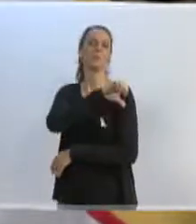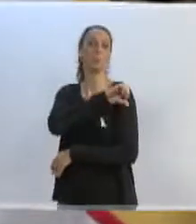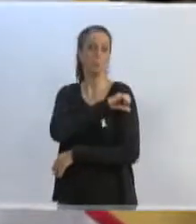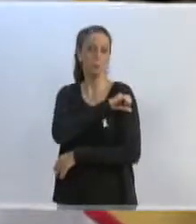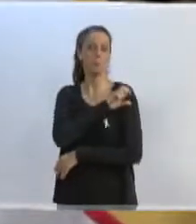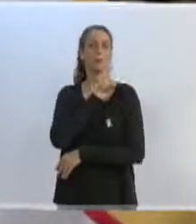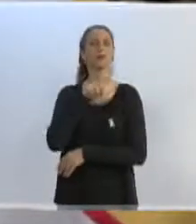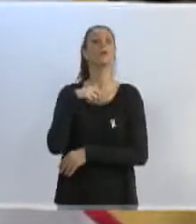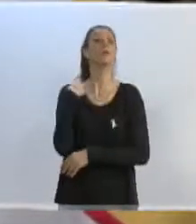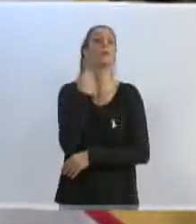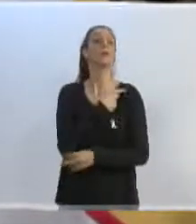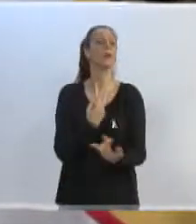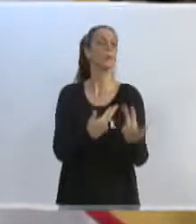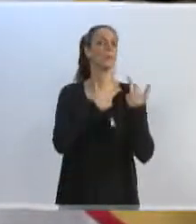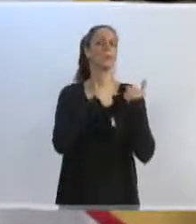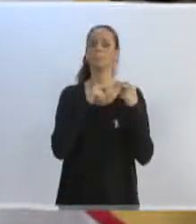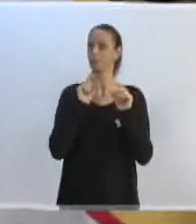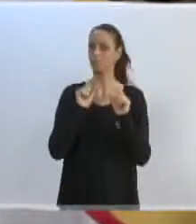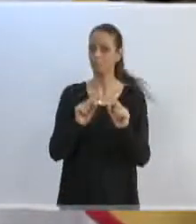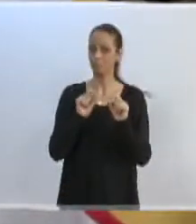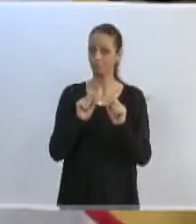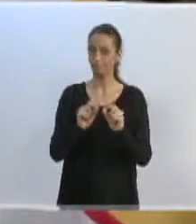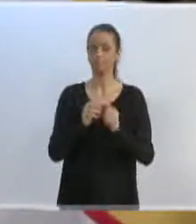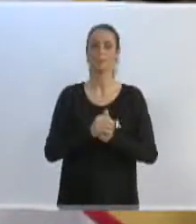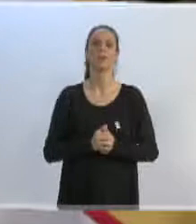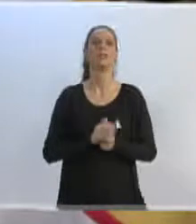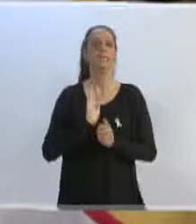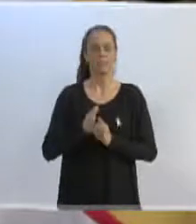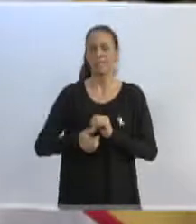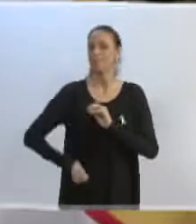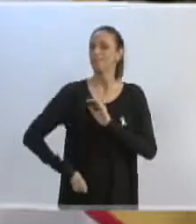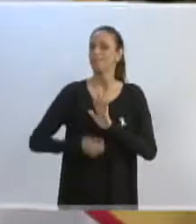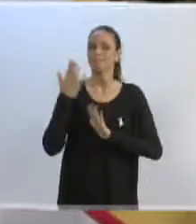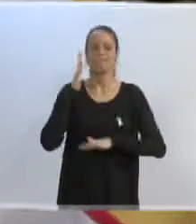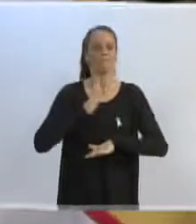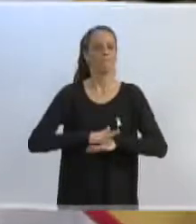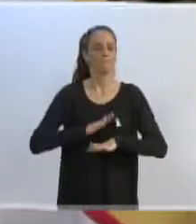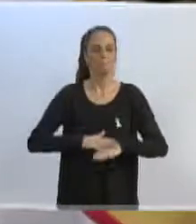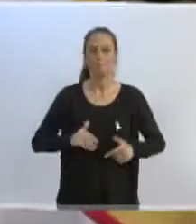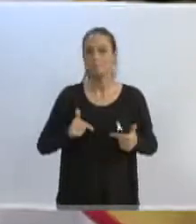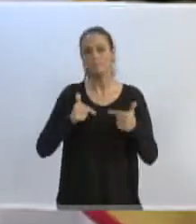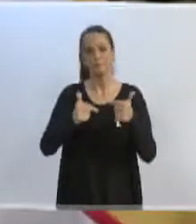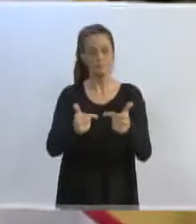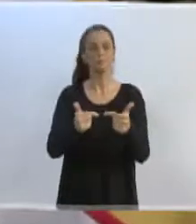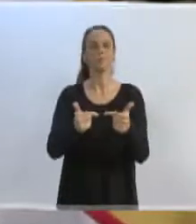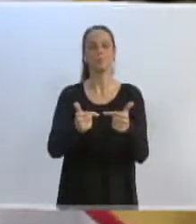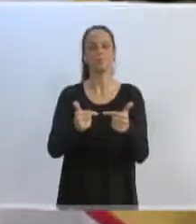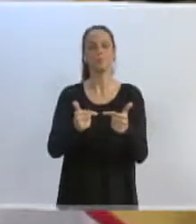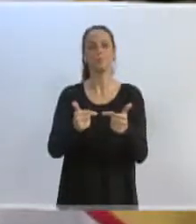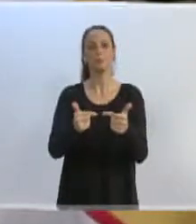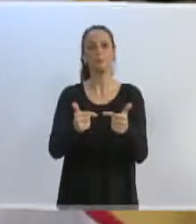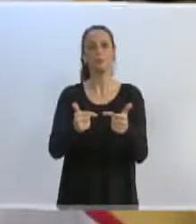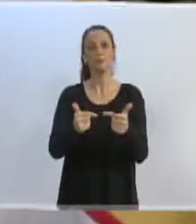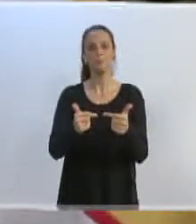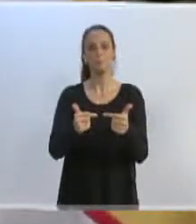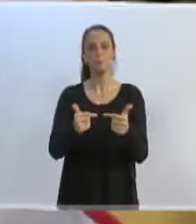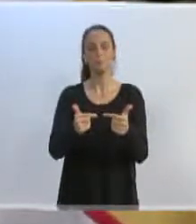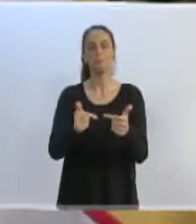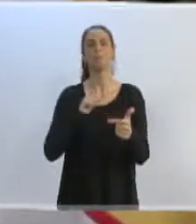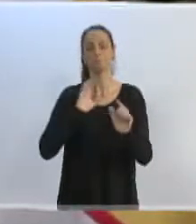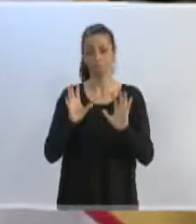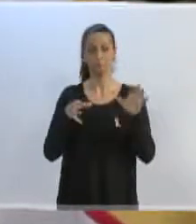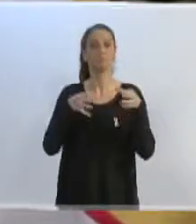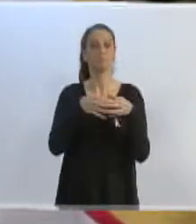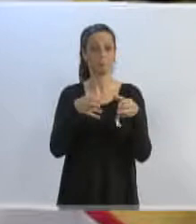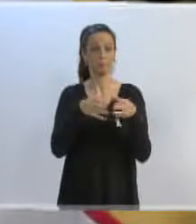nos compete. Nós realizamos inúmeras ações, né, no sentido de que nós temos uma